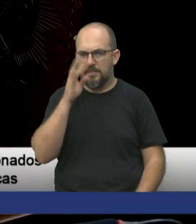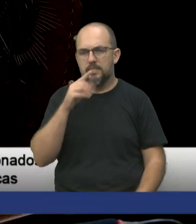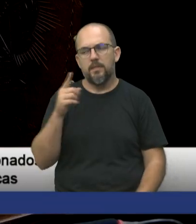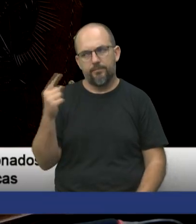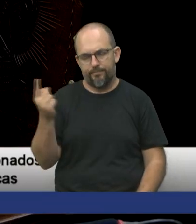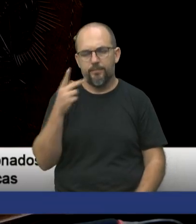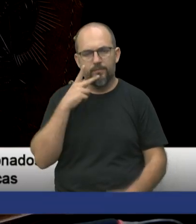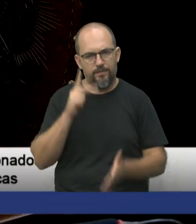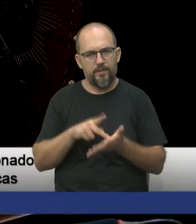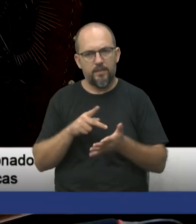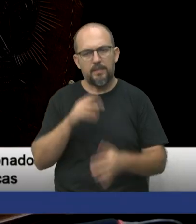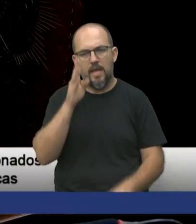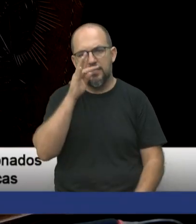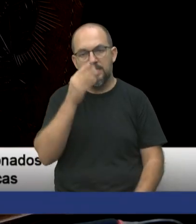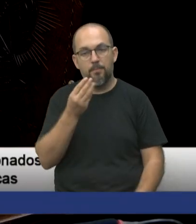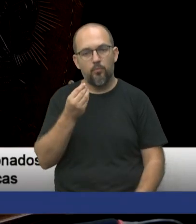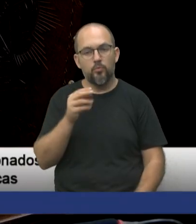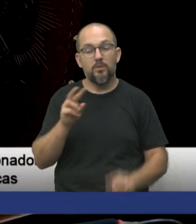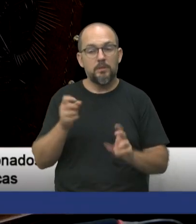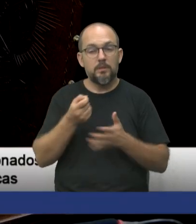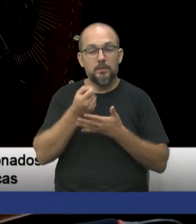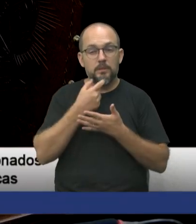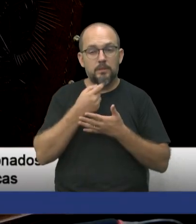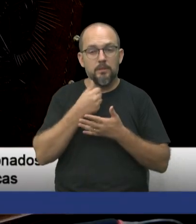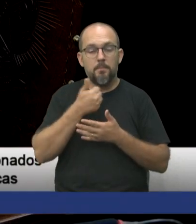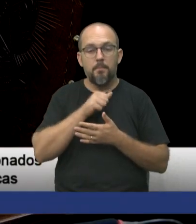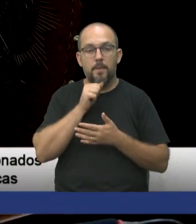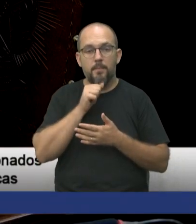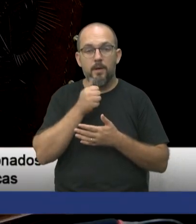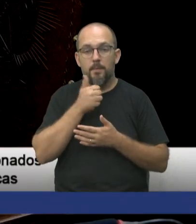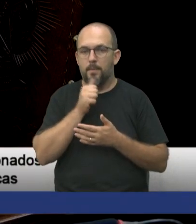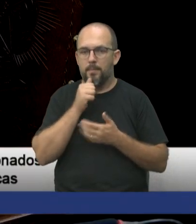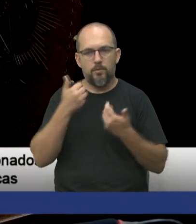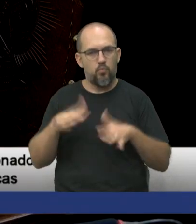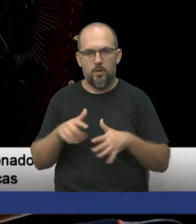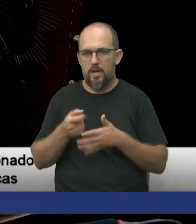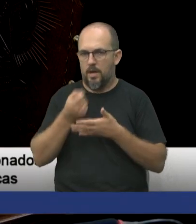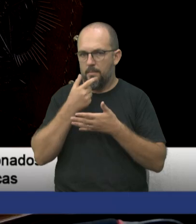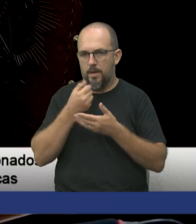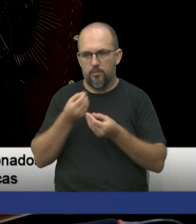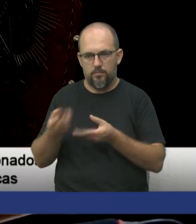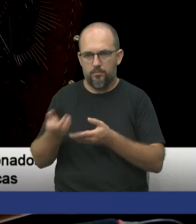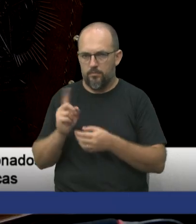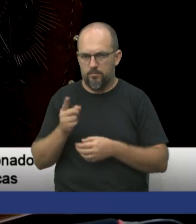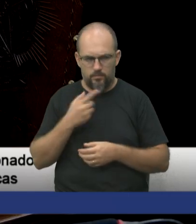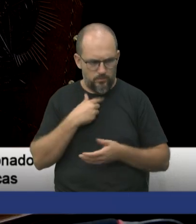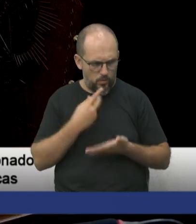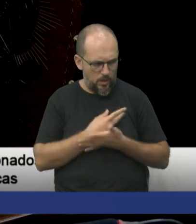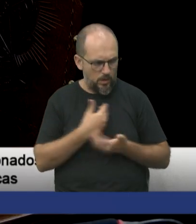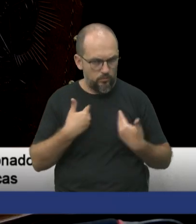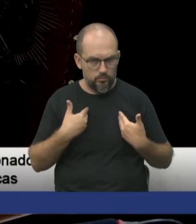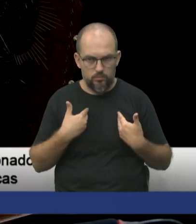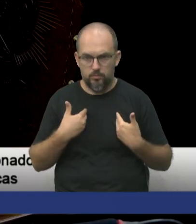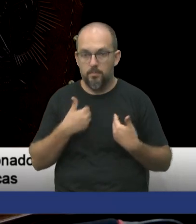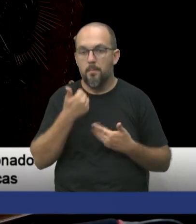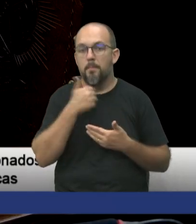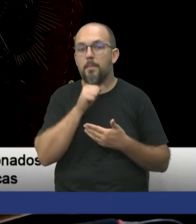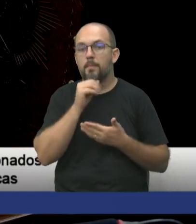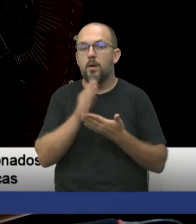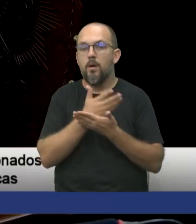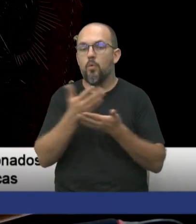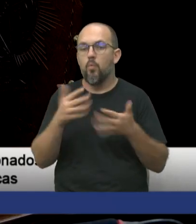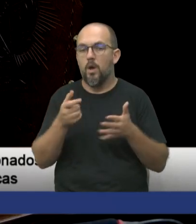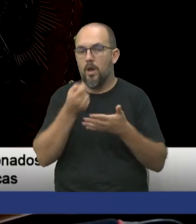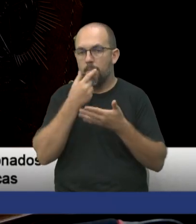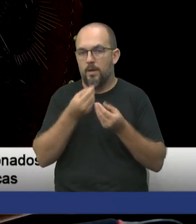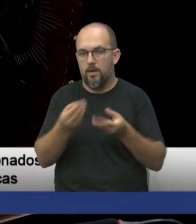uma resistência muito grande com medicação de mães, mãe que não quer dar medicamento. Estou mentindo? Mãe que não quer dar